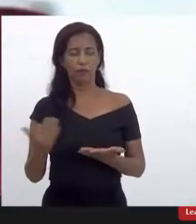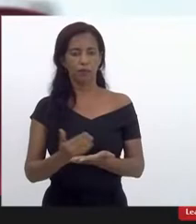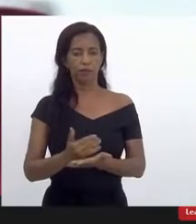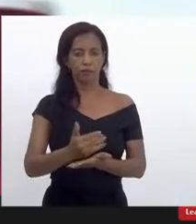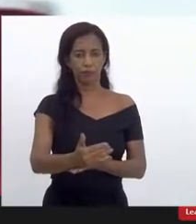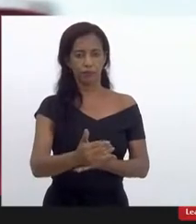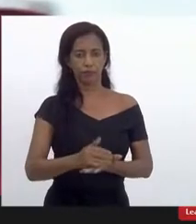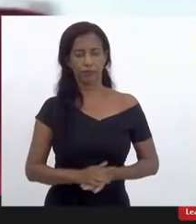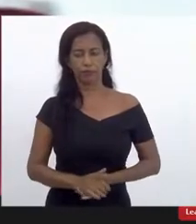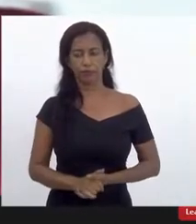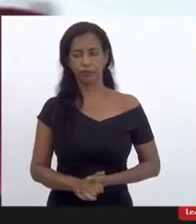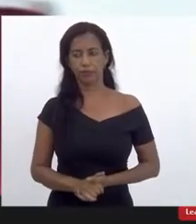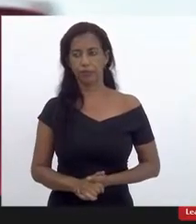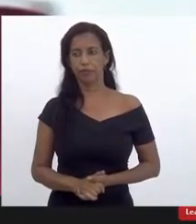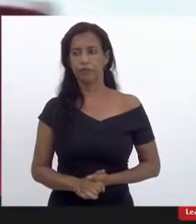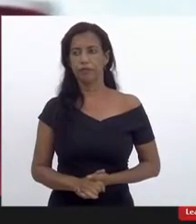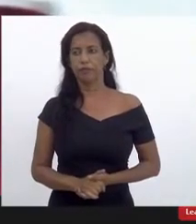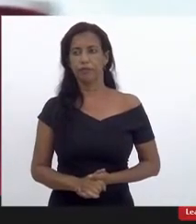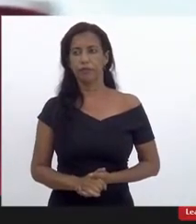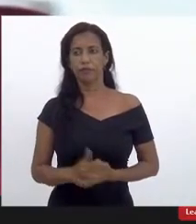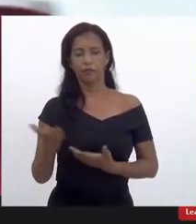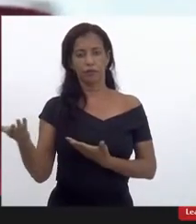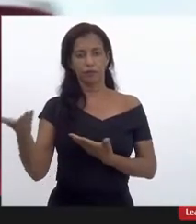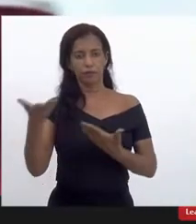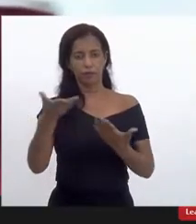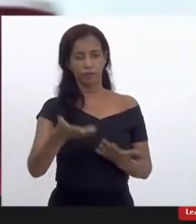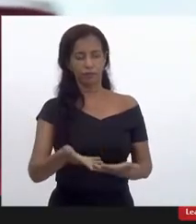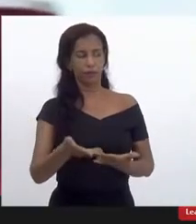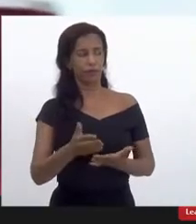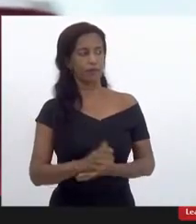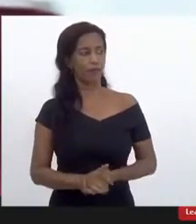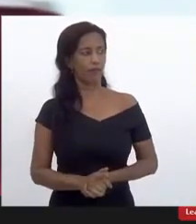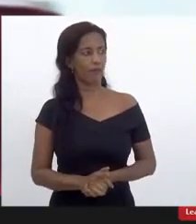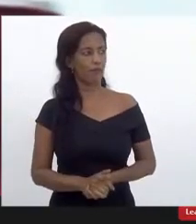começar convidando aqui para fazer uso da palavra